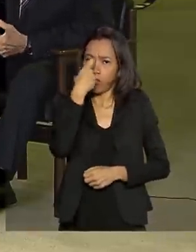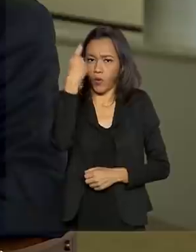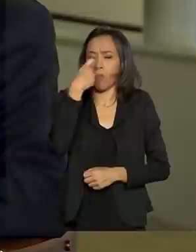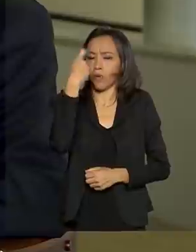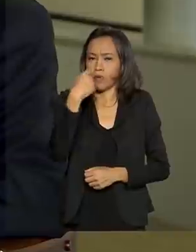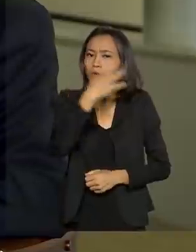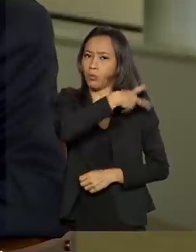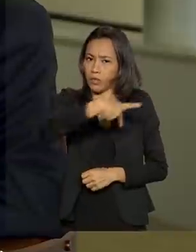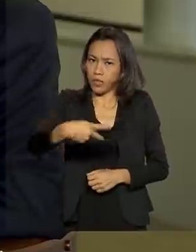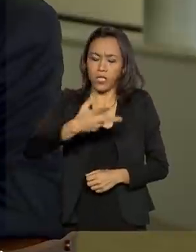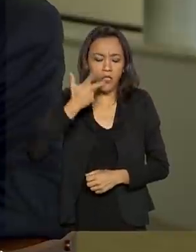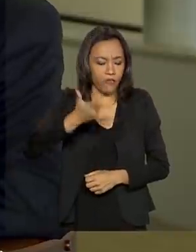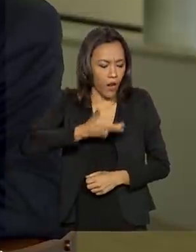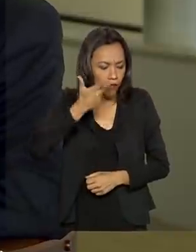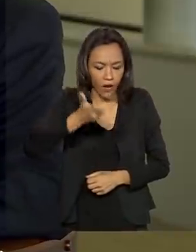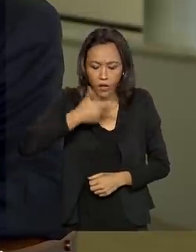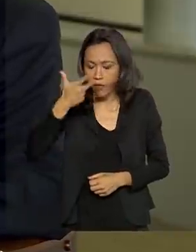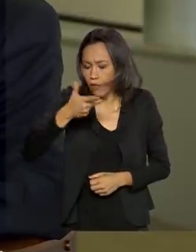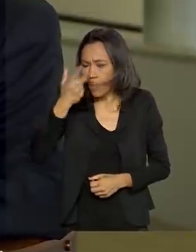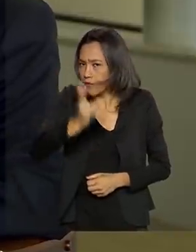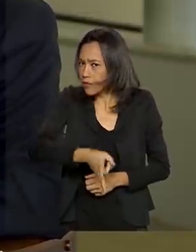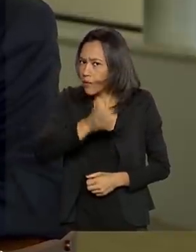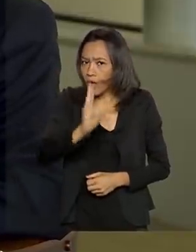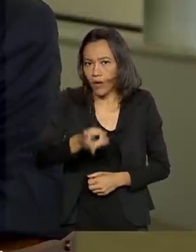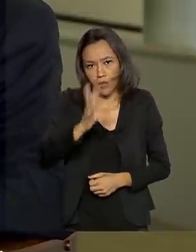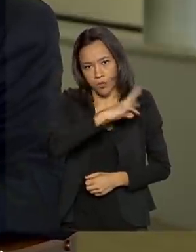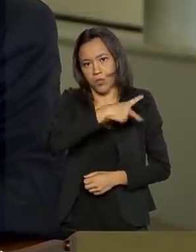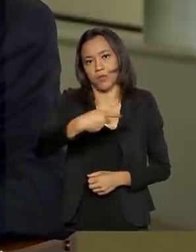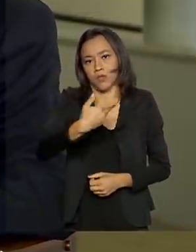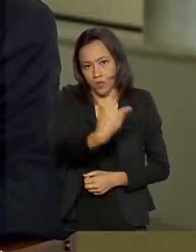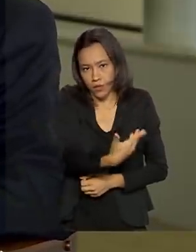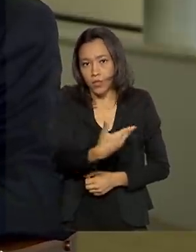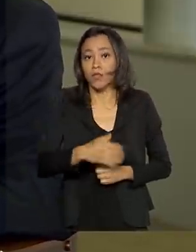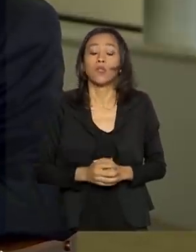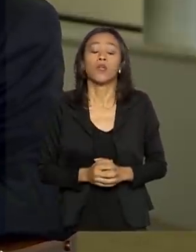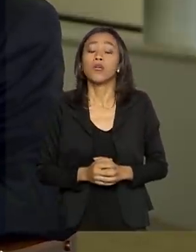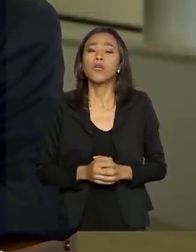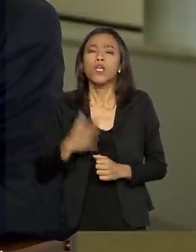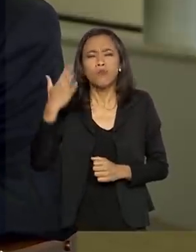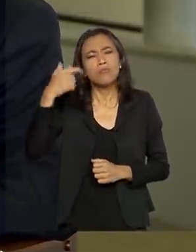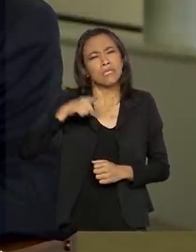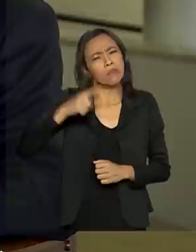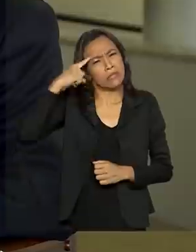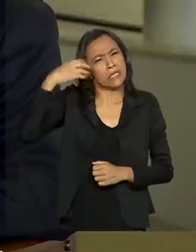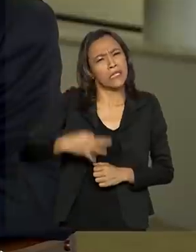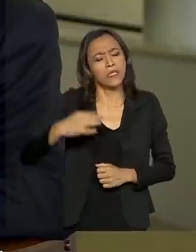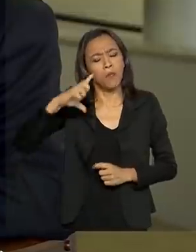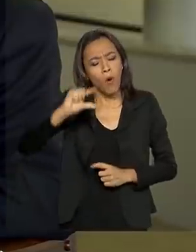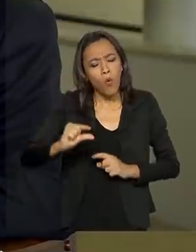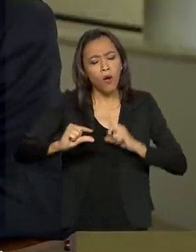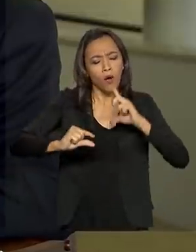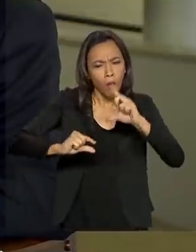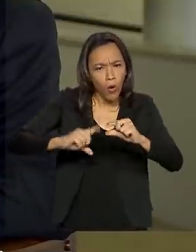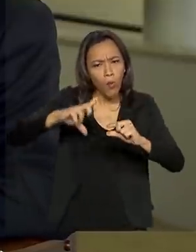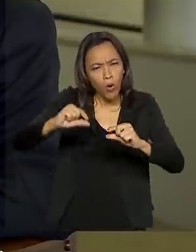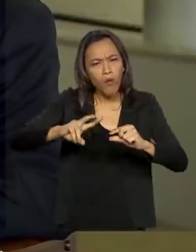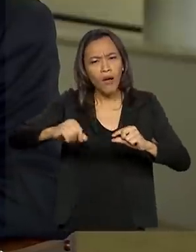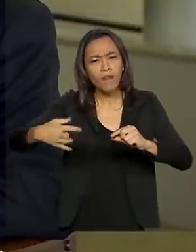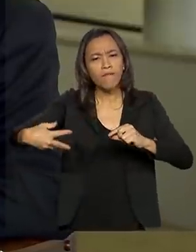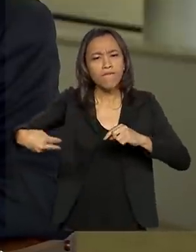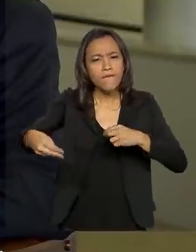externado todo o tempo. E eu tenho certeza que, pouco a pouco, vai sendo flexibilizado, vão